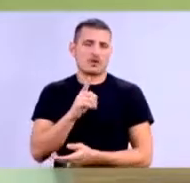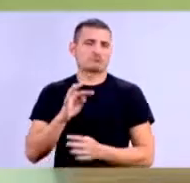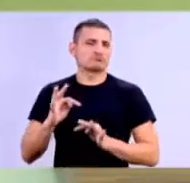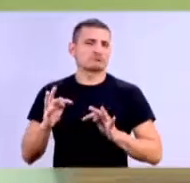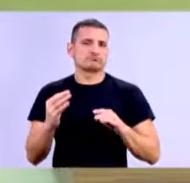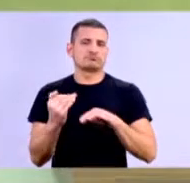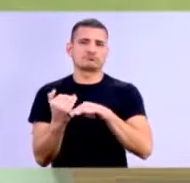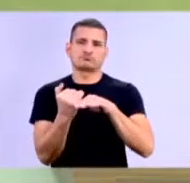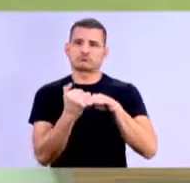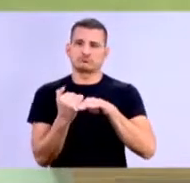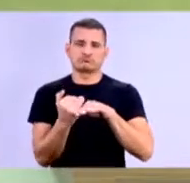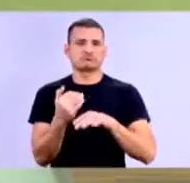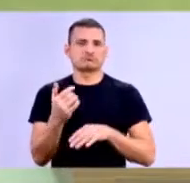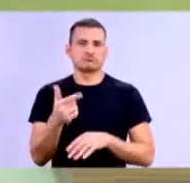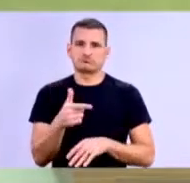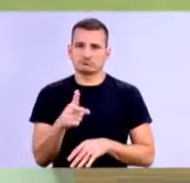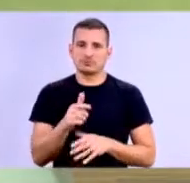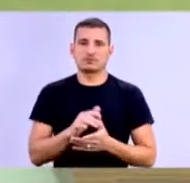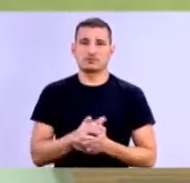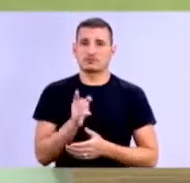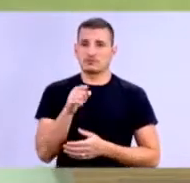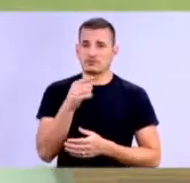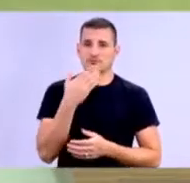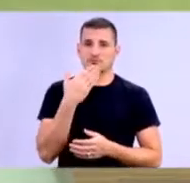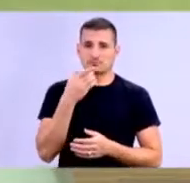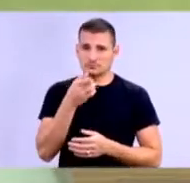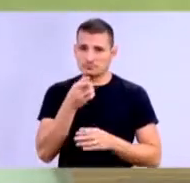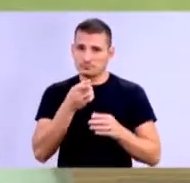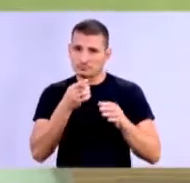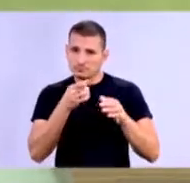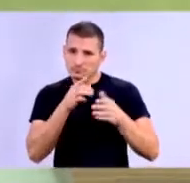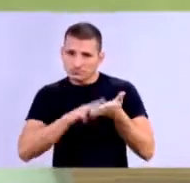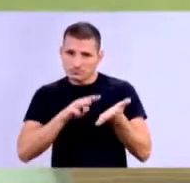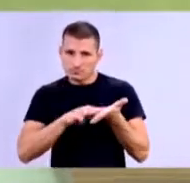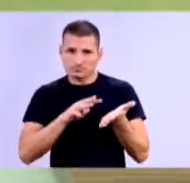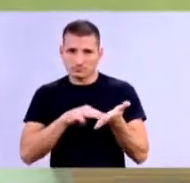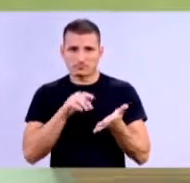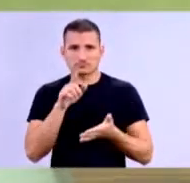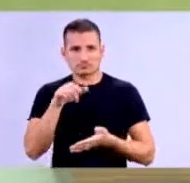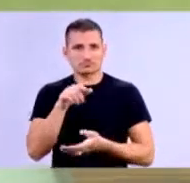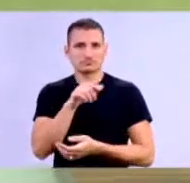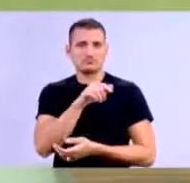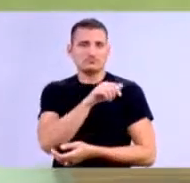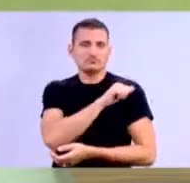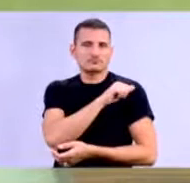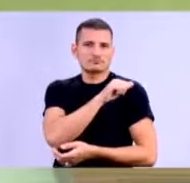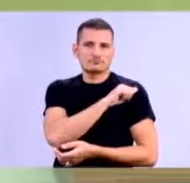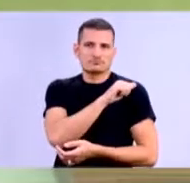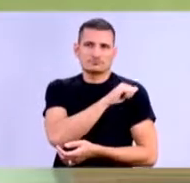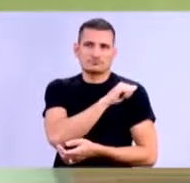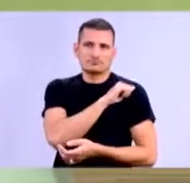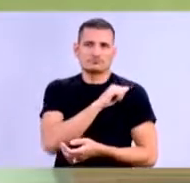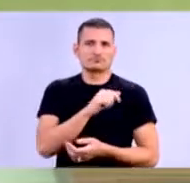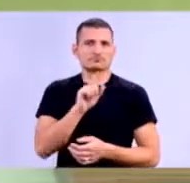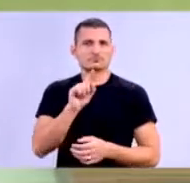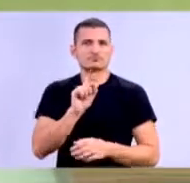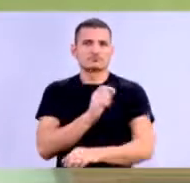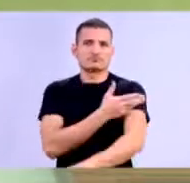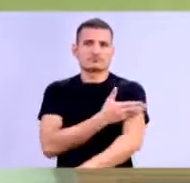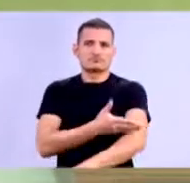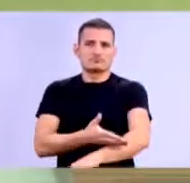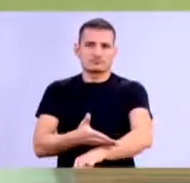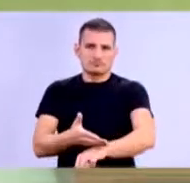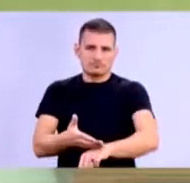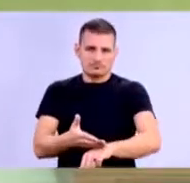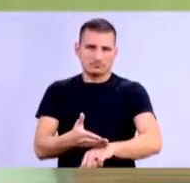iguais, e nesse tipo de metodologia são estudantes que estão acostumados